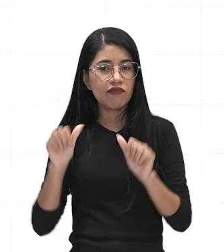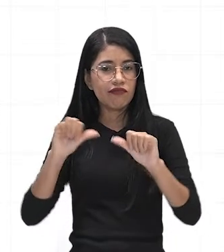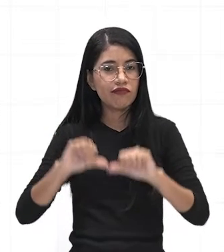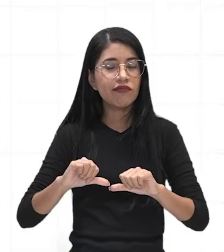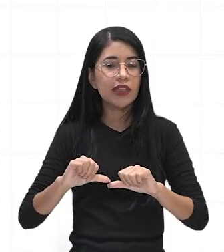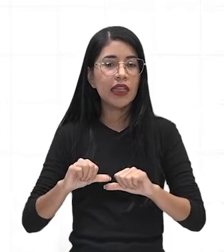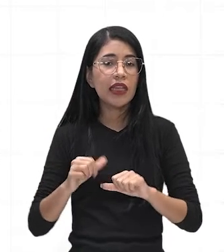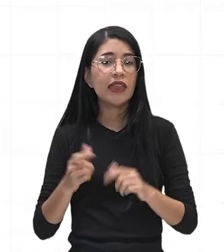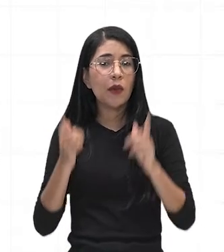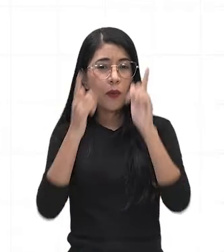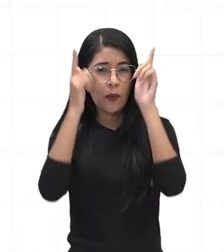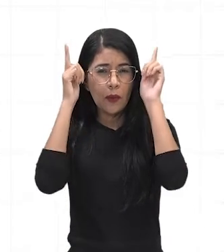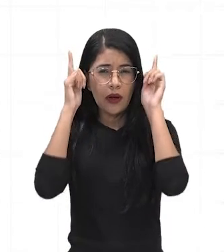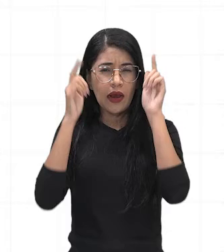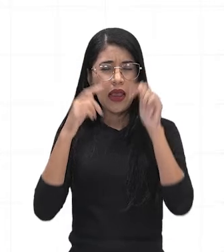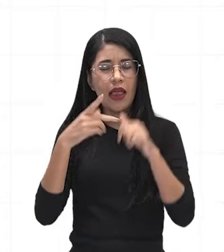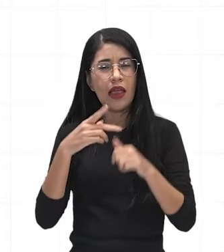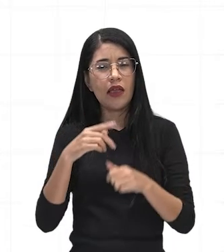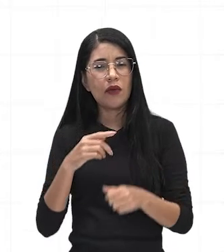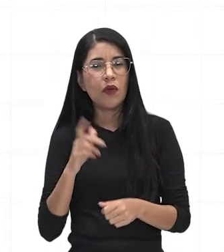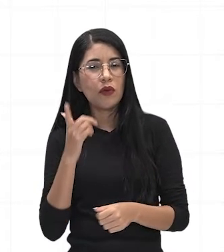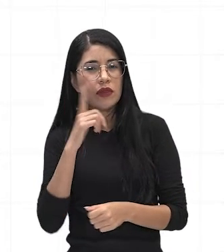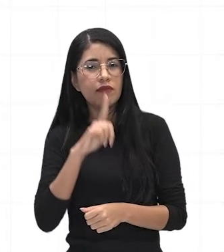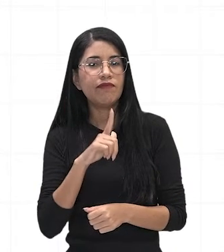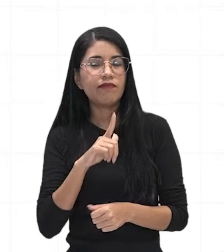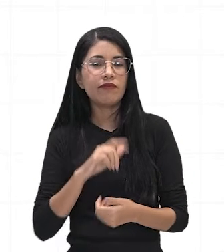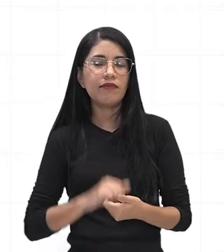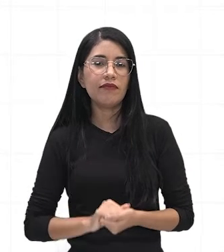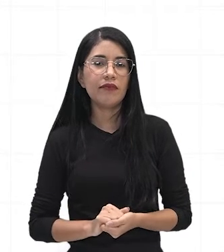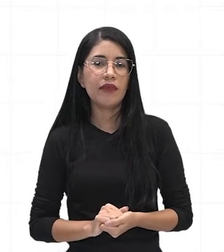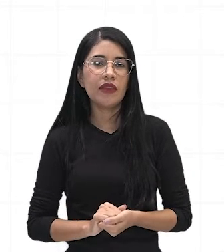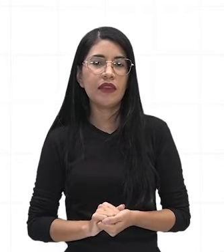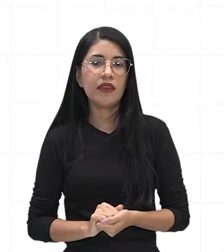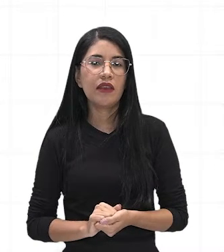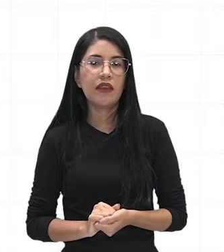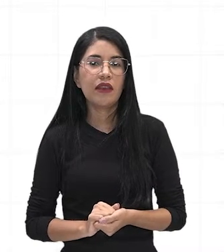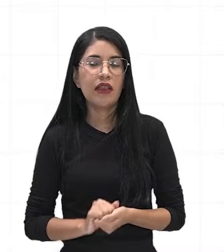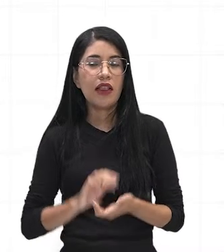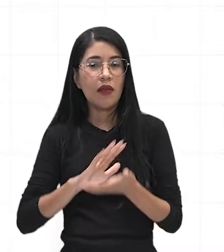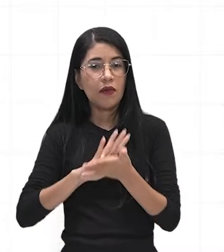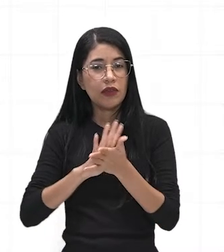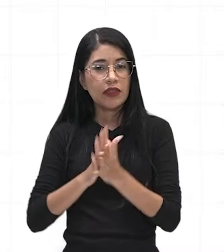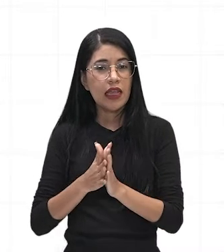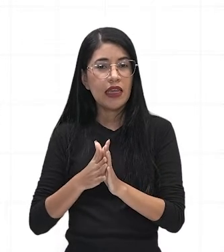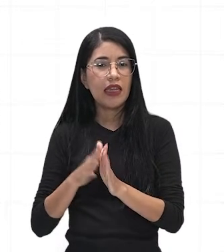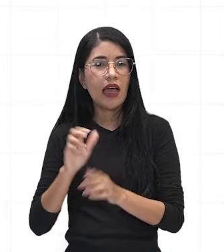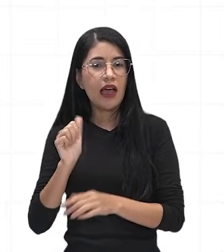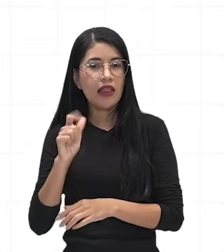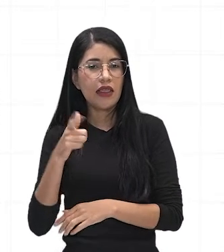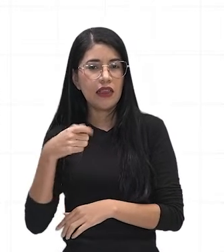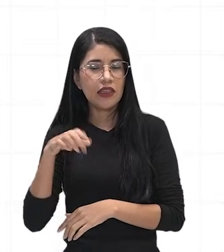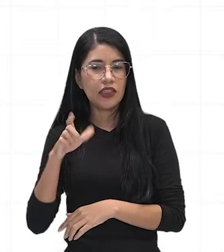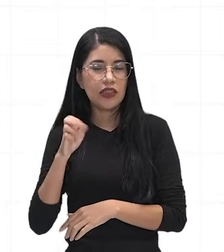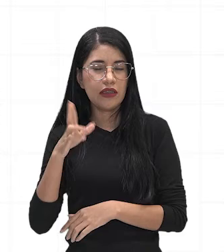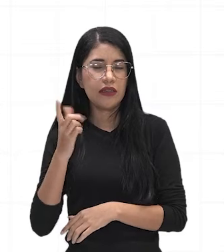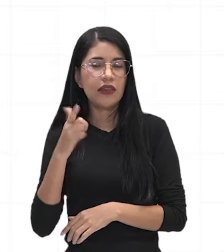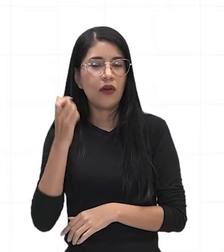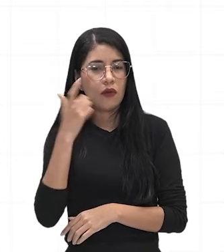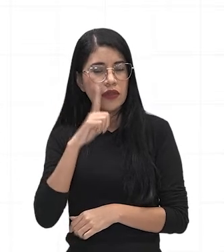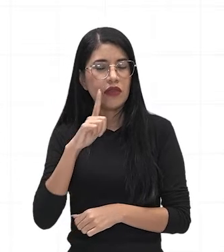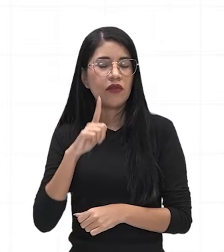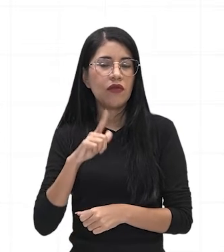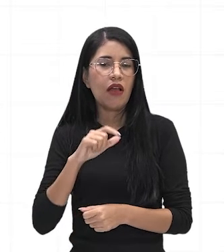acabou conquistado em 330 por Alexandre o Grande. Olha só,